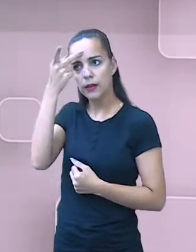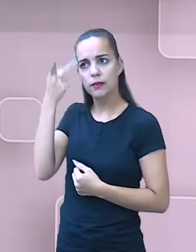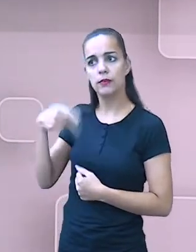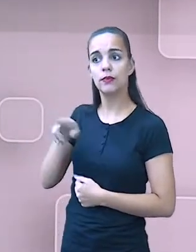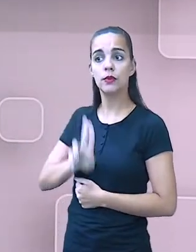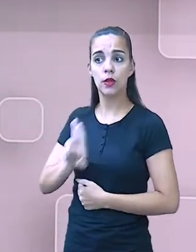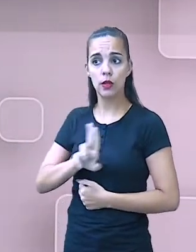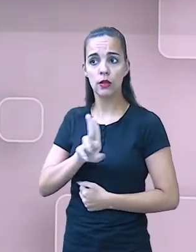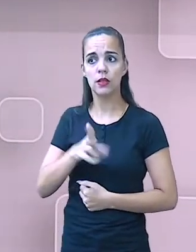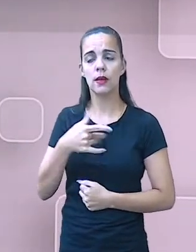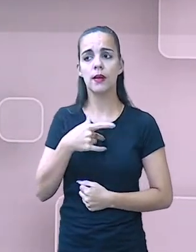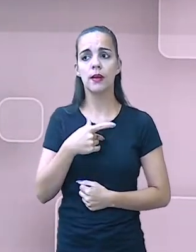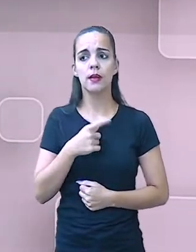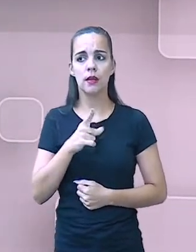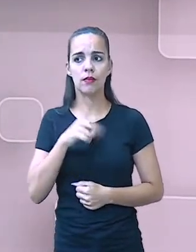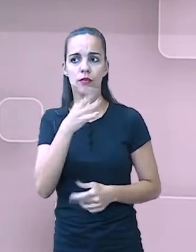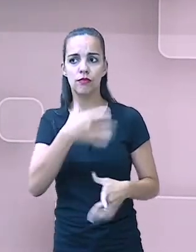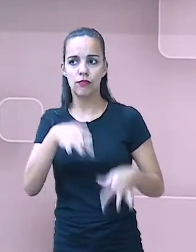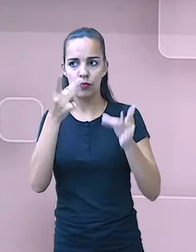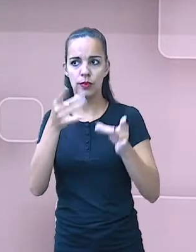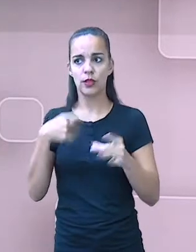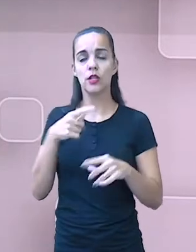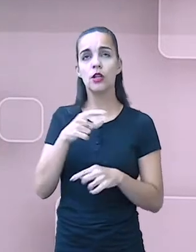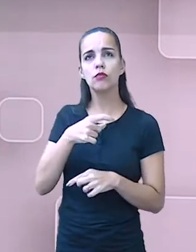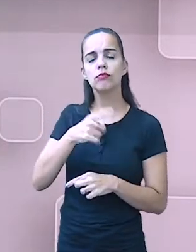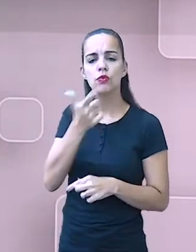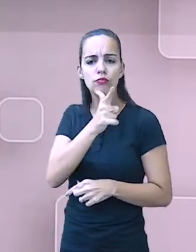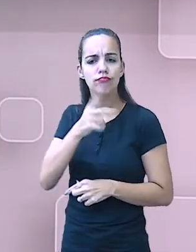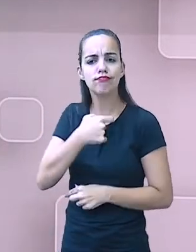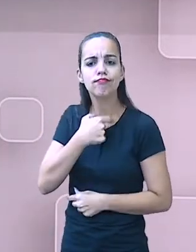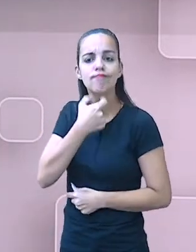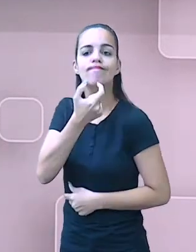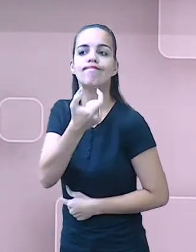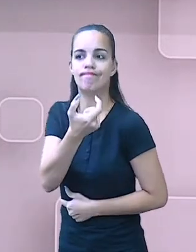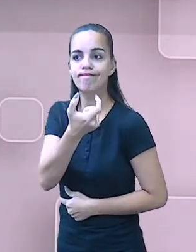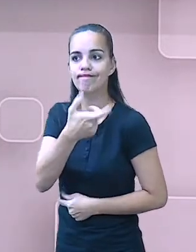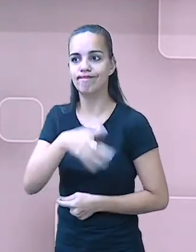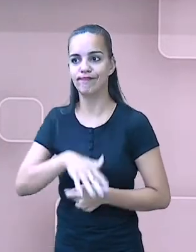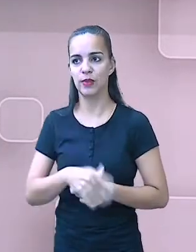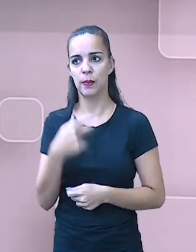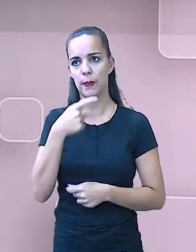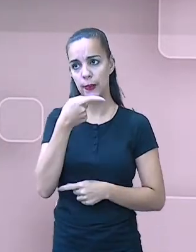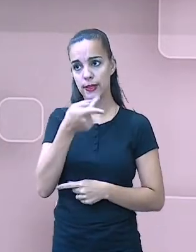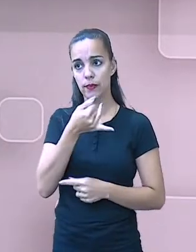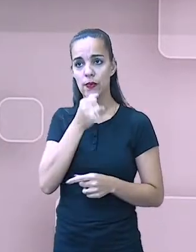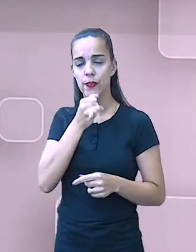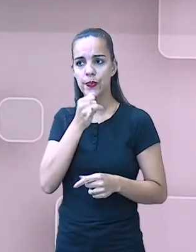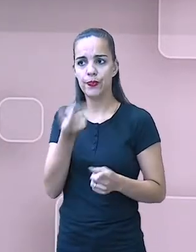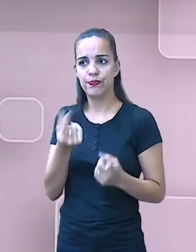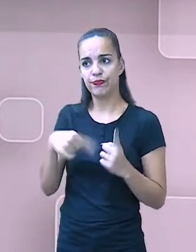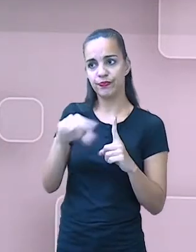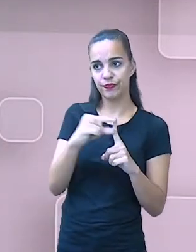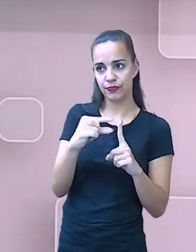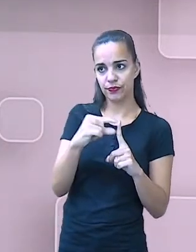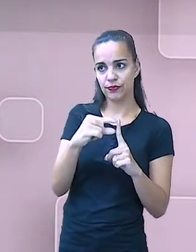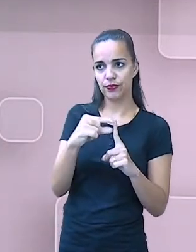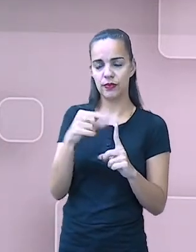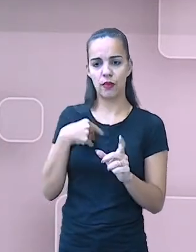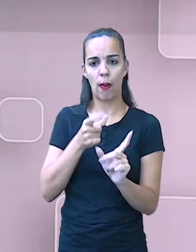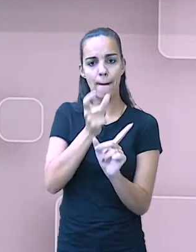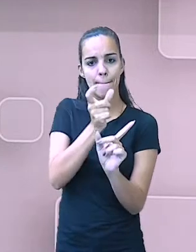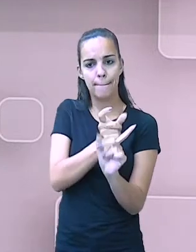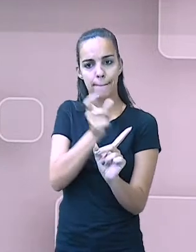dessa forma, emissão de voz. É quando eu falo uma palavra em